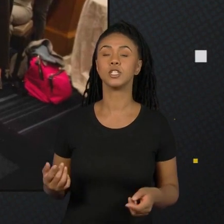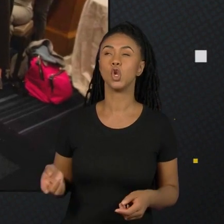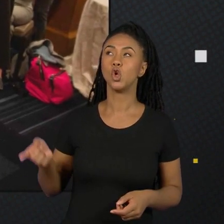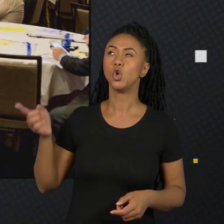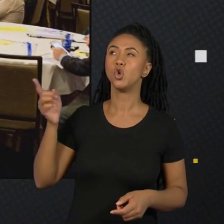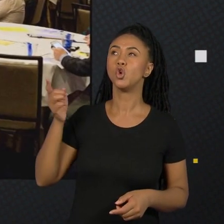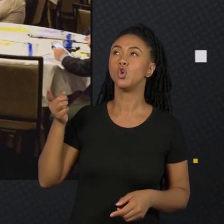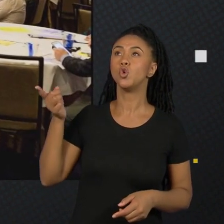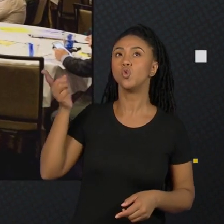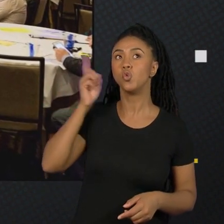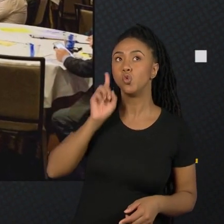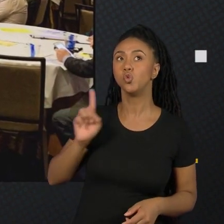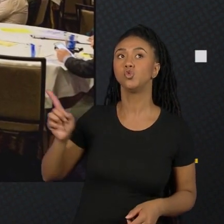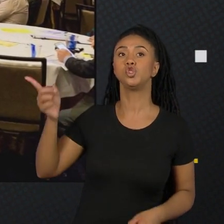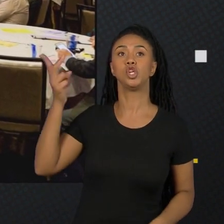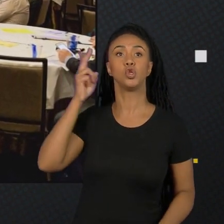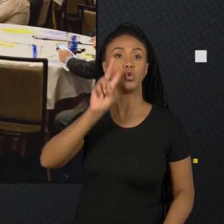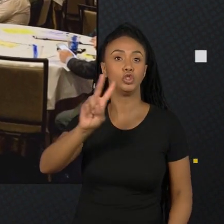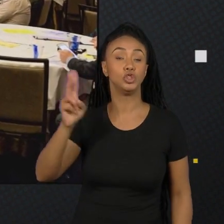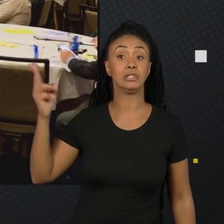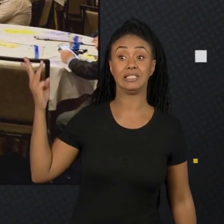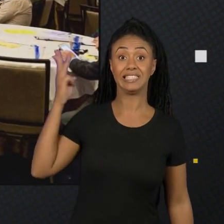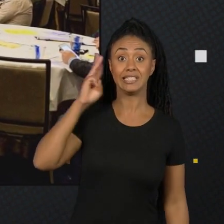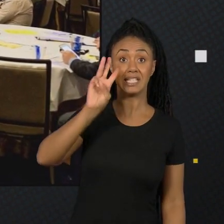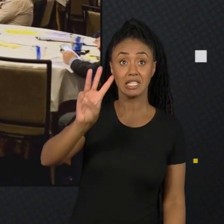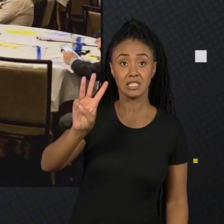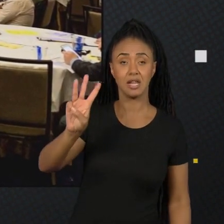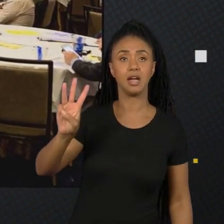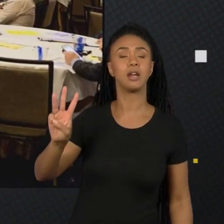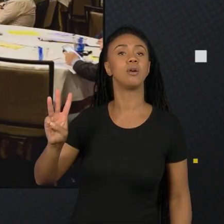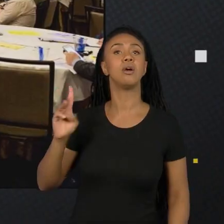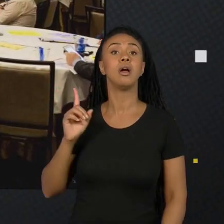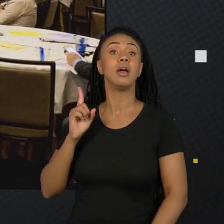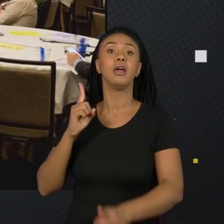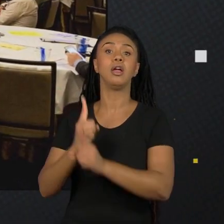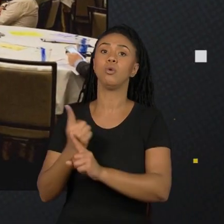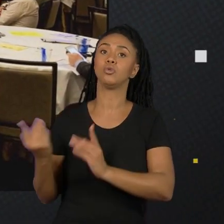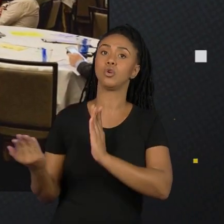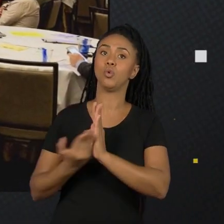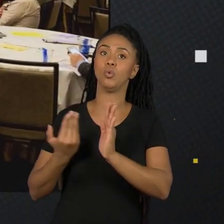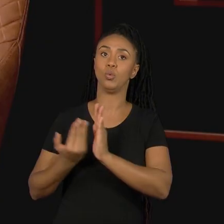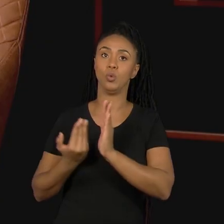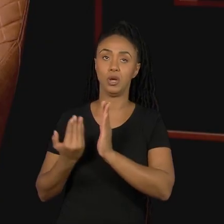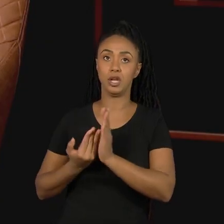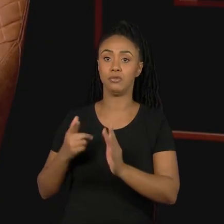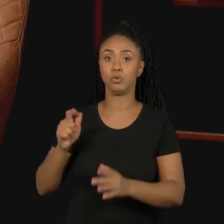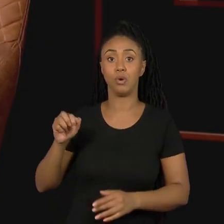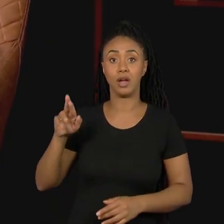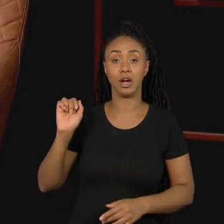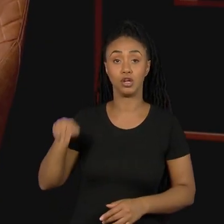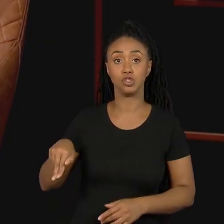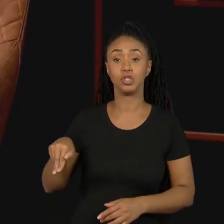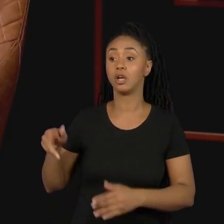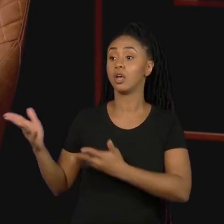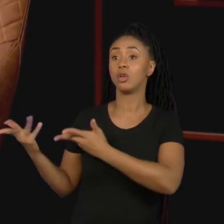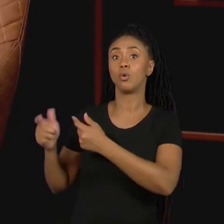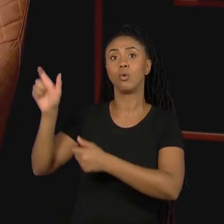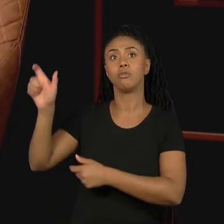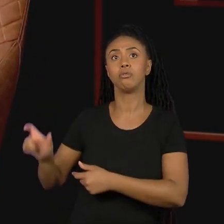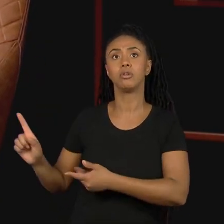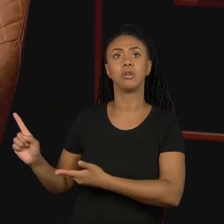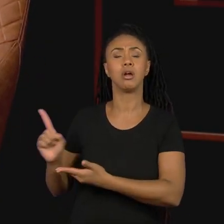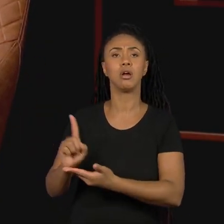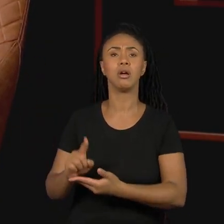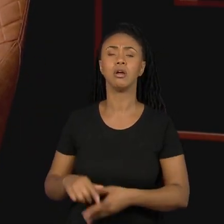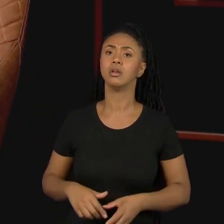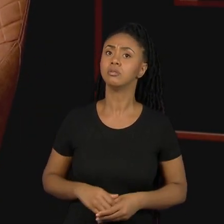encontro, encontraram o texto do Martin Gardner, que escreveu para o meu livro, e começaram a me convidar. E, cara, que privilégio